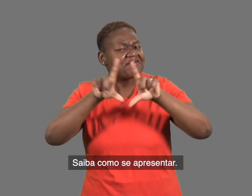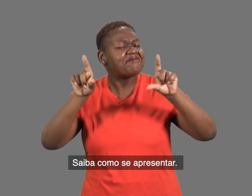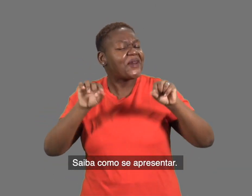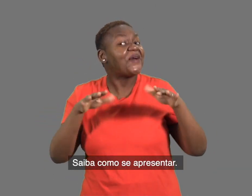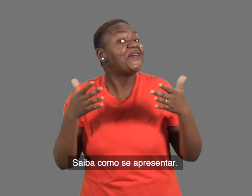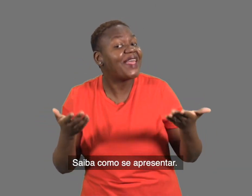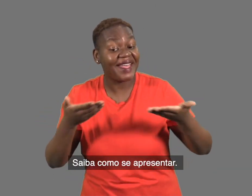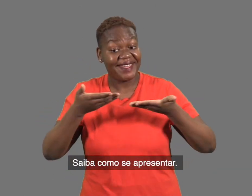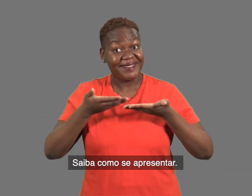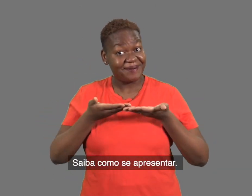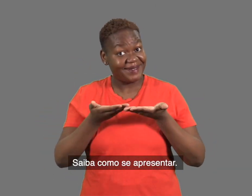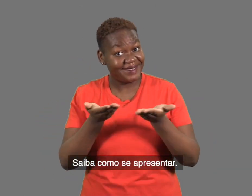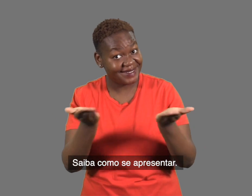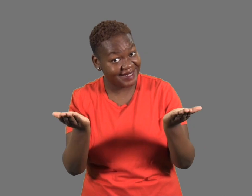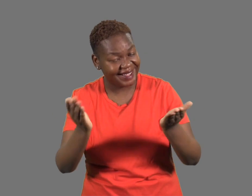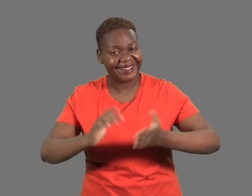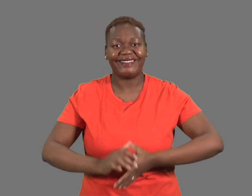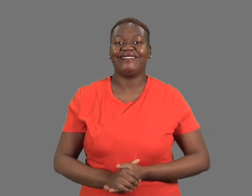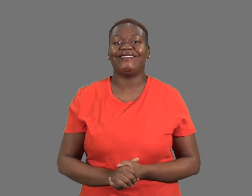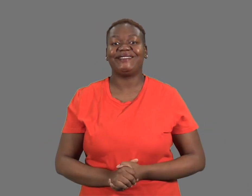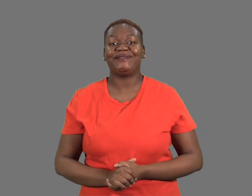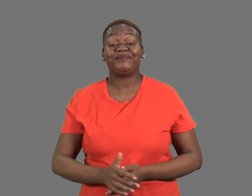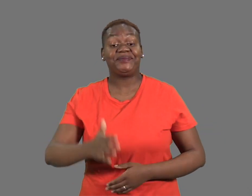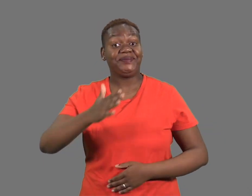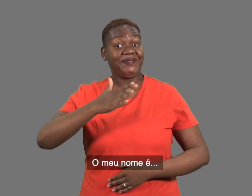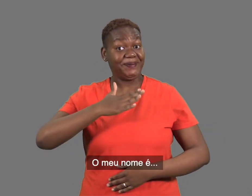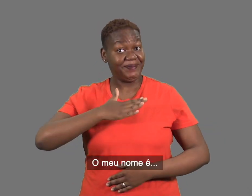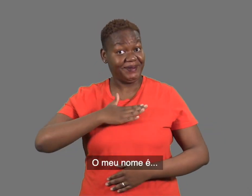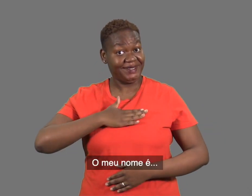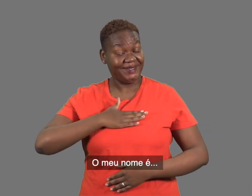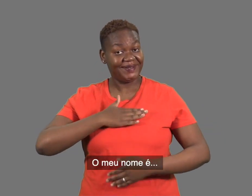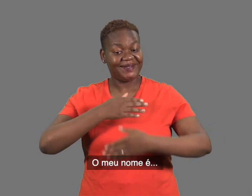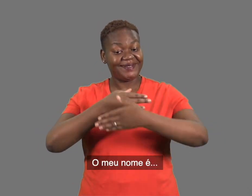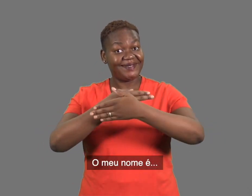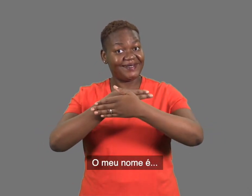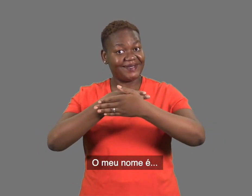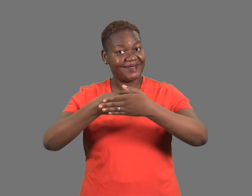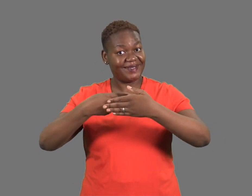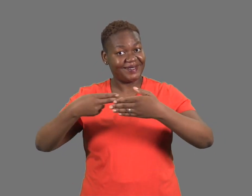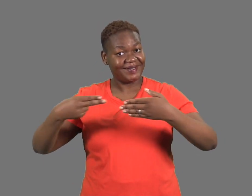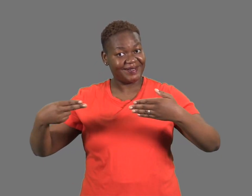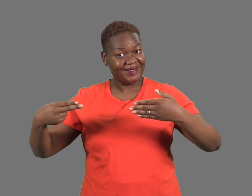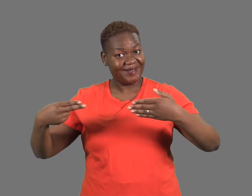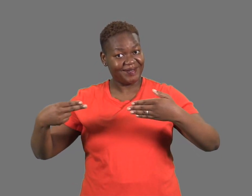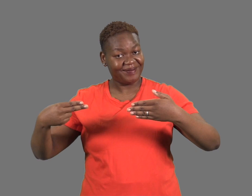Saiba como se apresentar O meu nome é